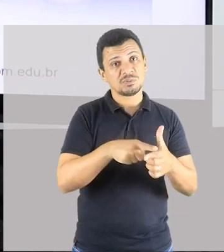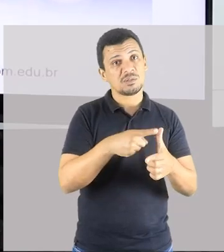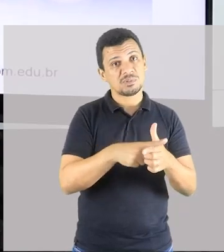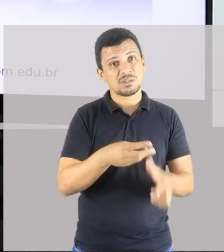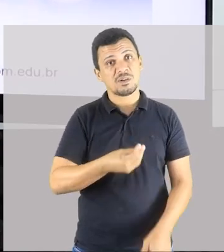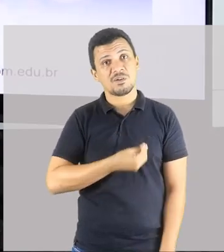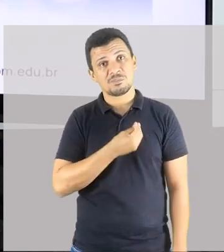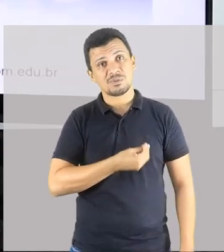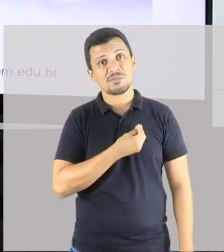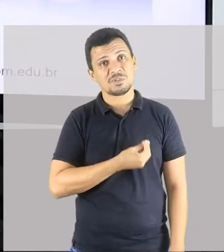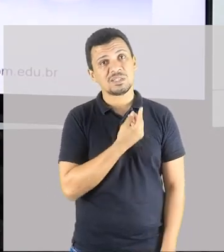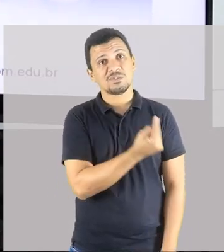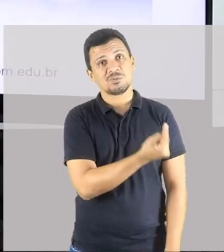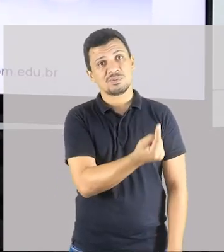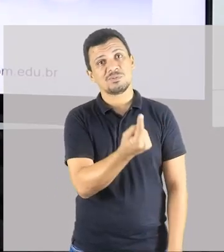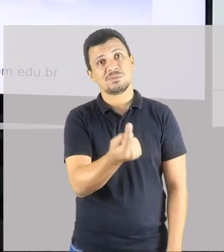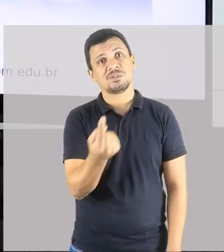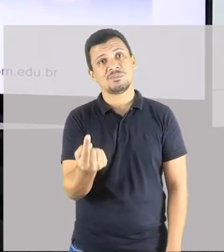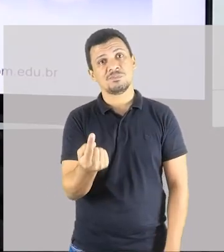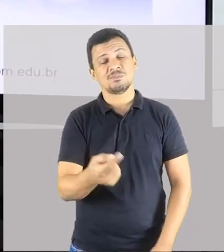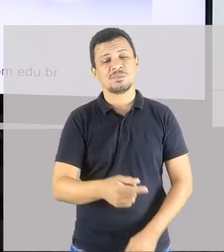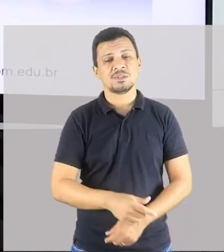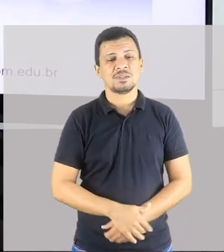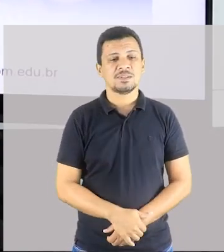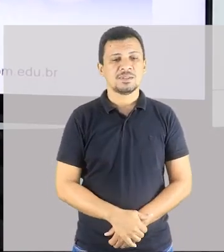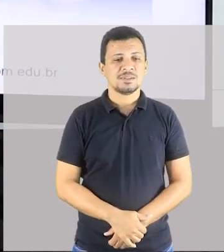vida do indivíduo, tá bom?